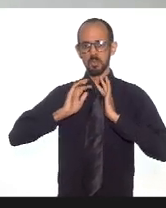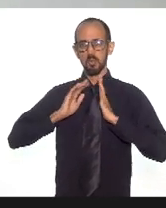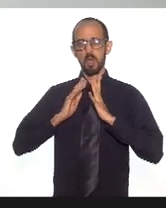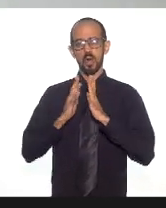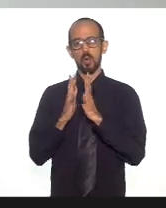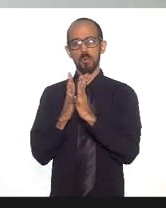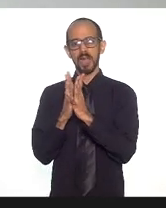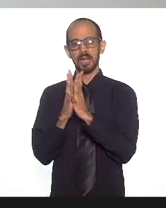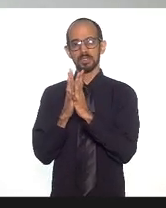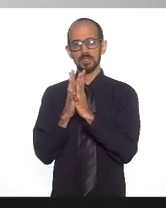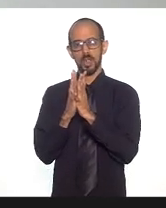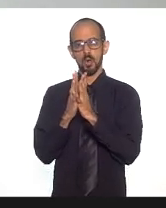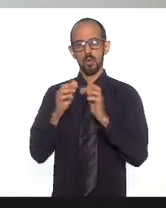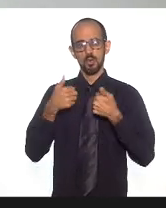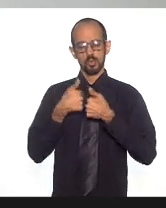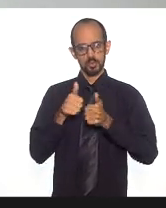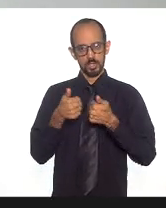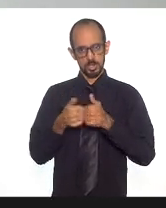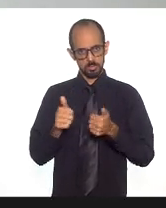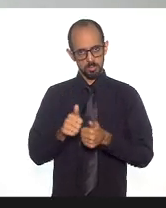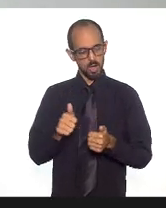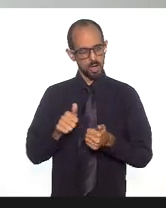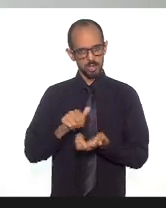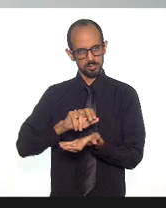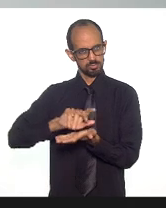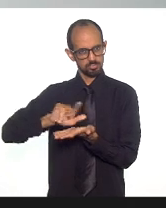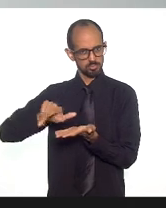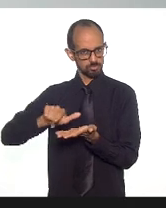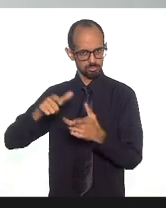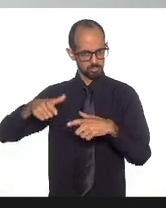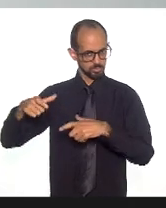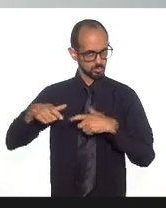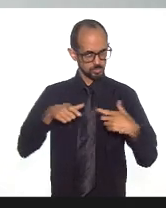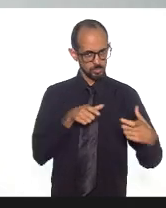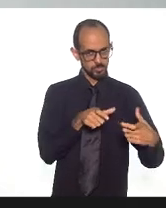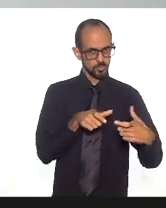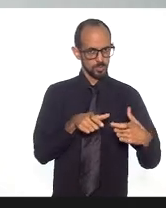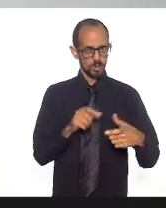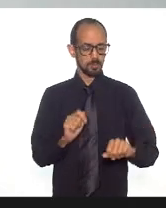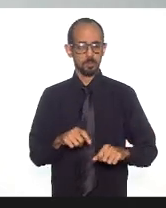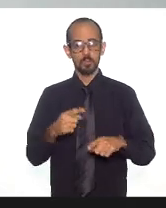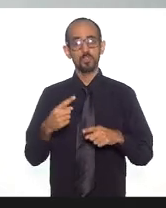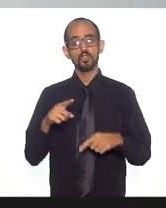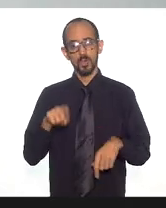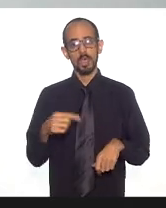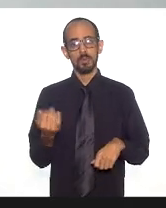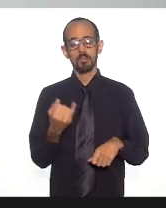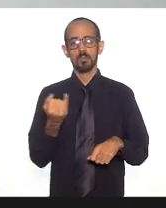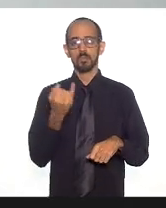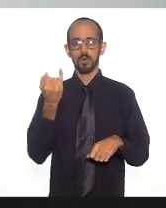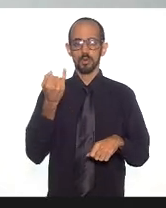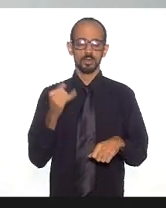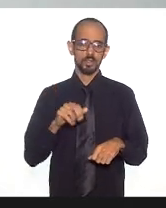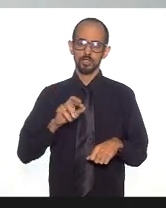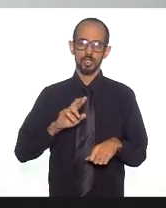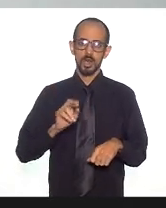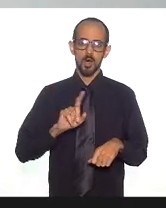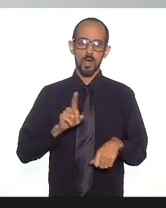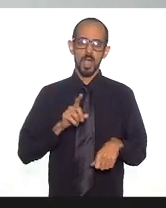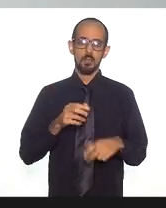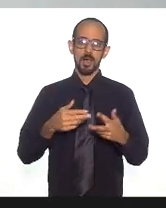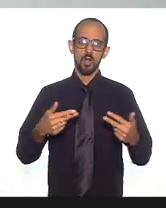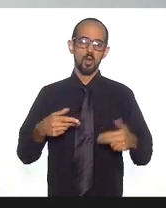quando a pandemia ainda está num patamar de descontrole, não é algo irrelevante e muito menos uma idiotice, né? É